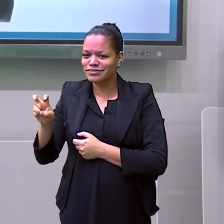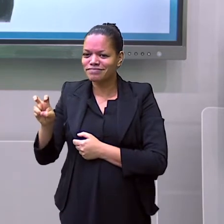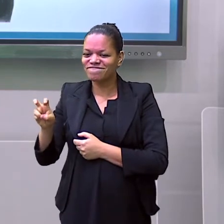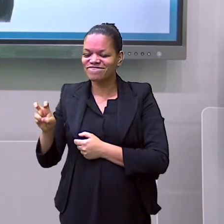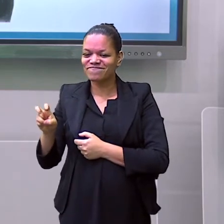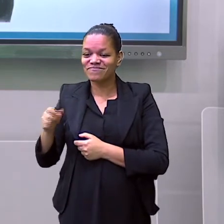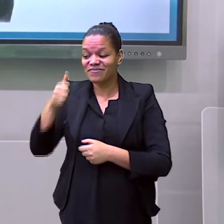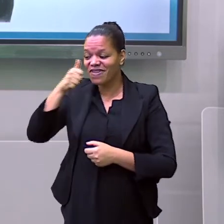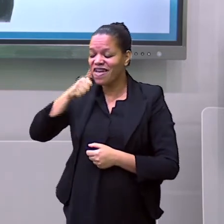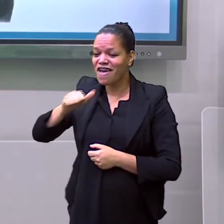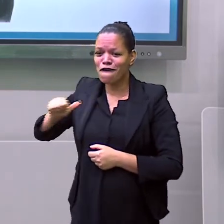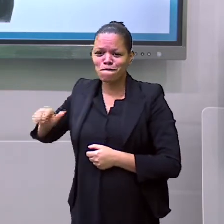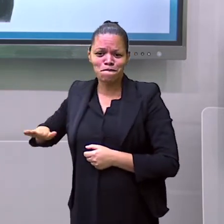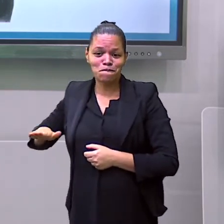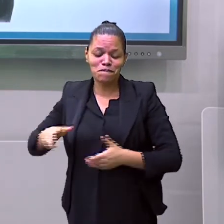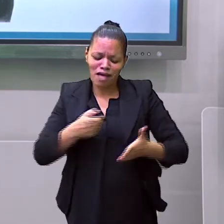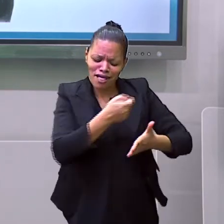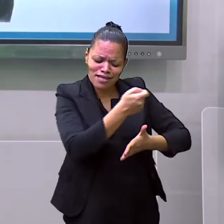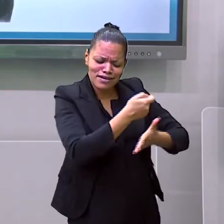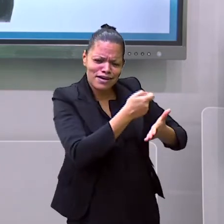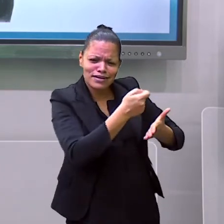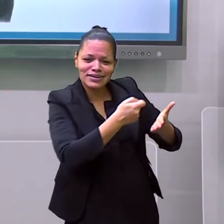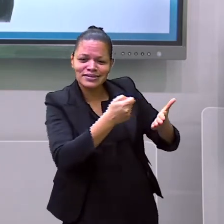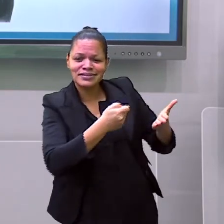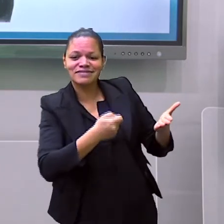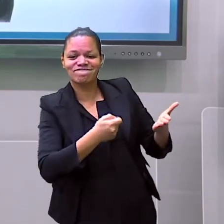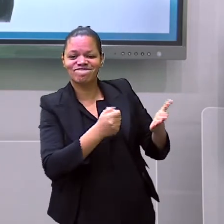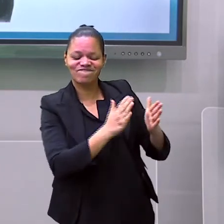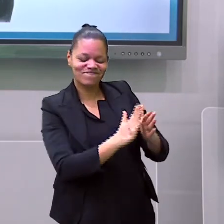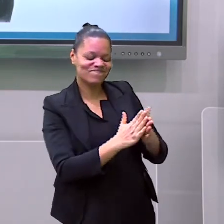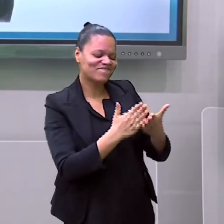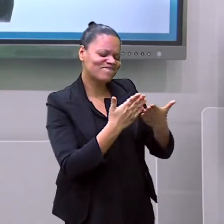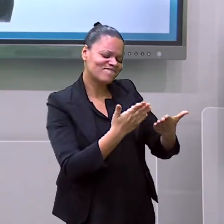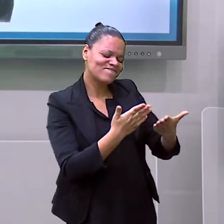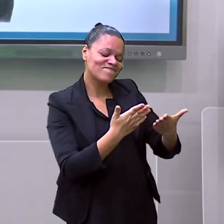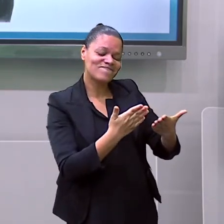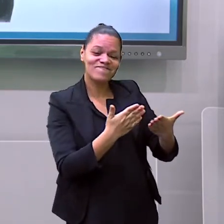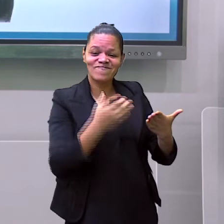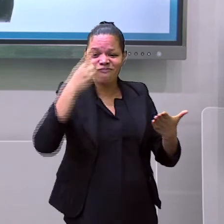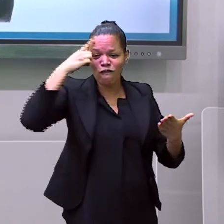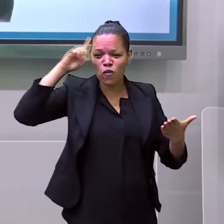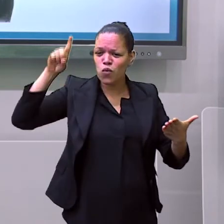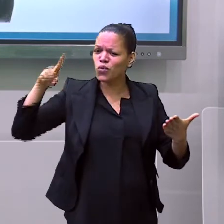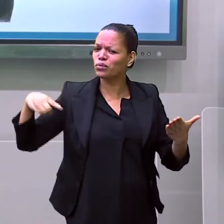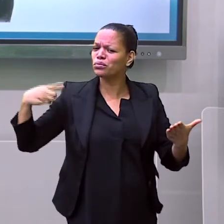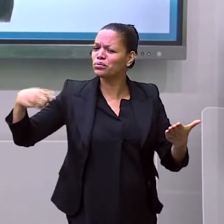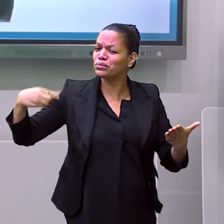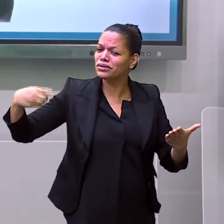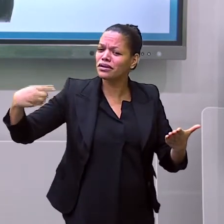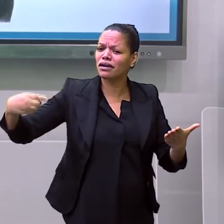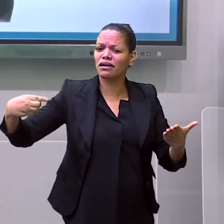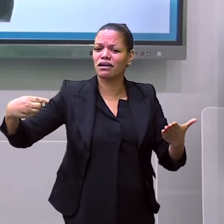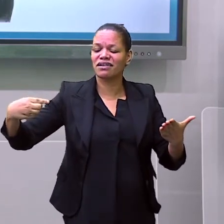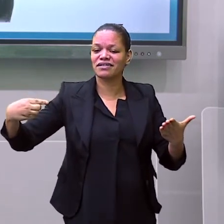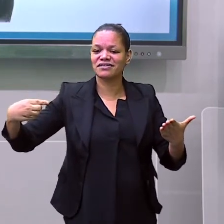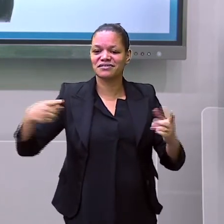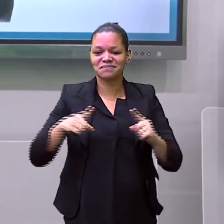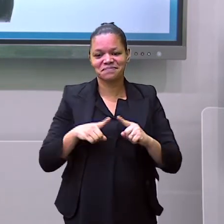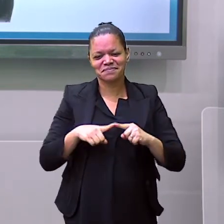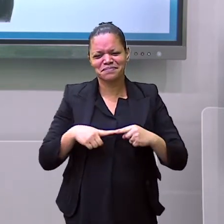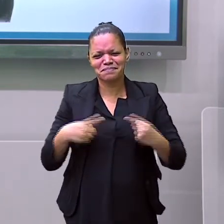diário. E ela jamais havia escrito algo. E ela tinha ali a impressão de que nada do que